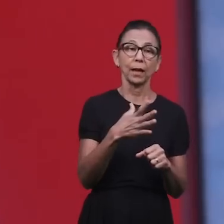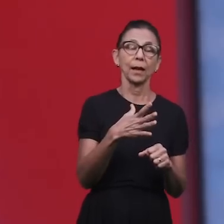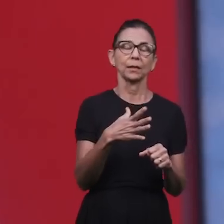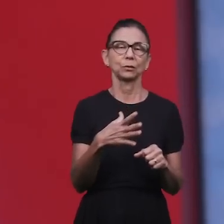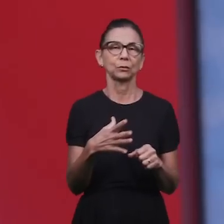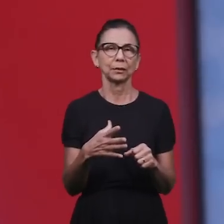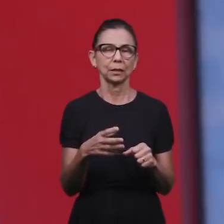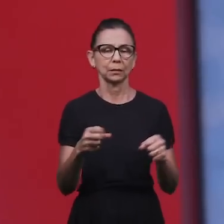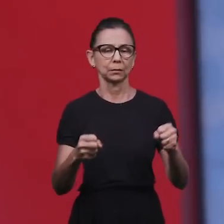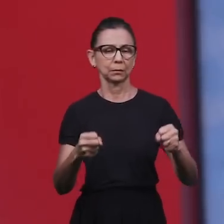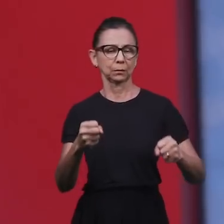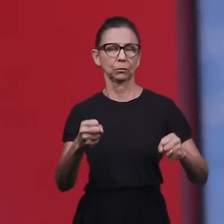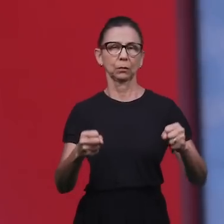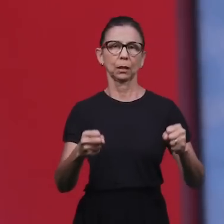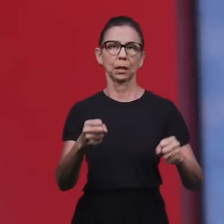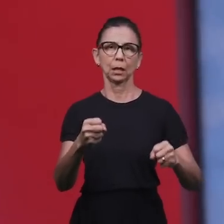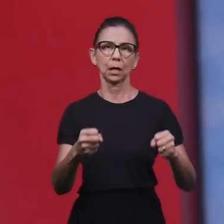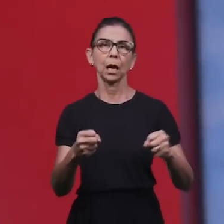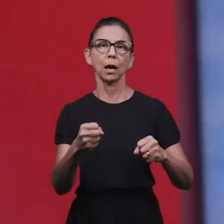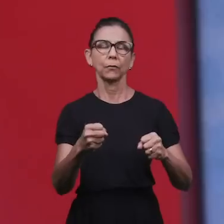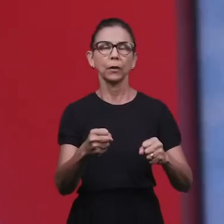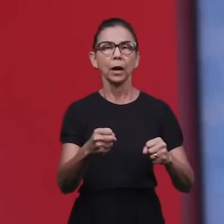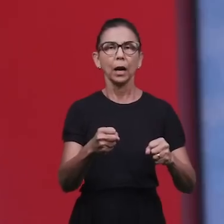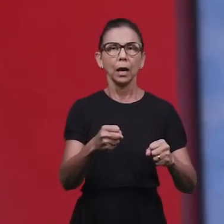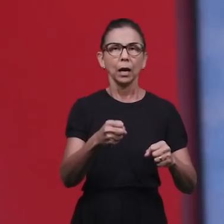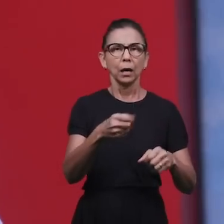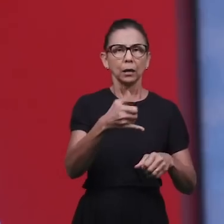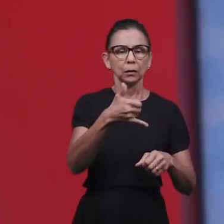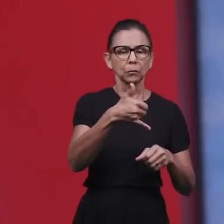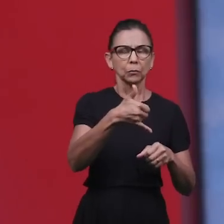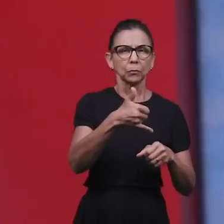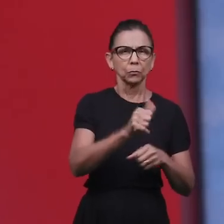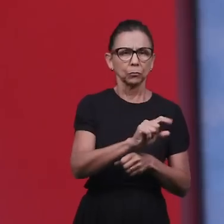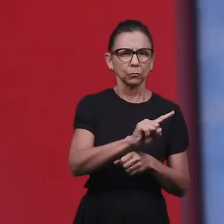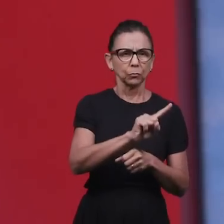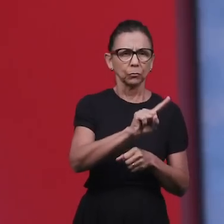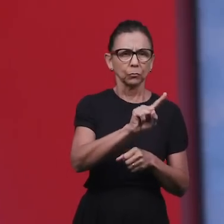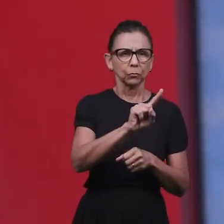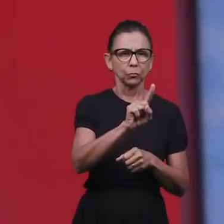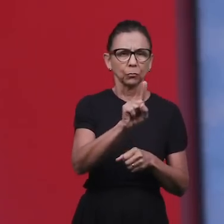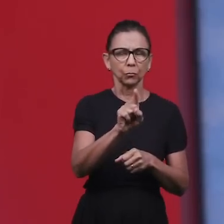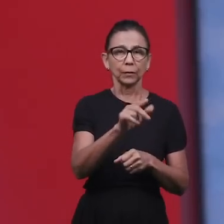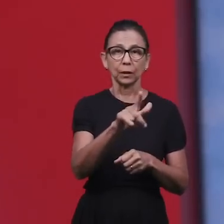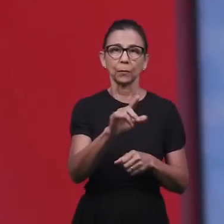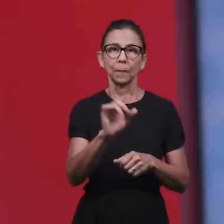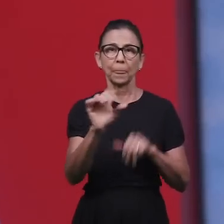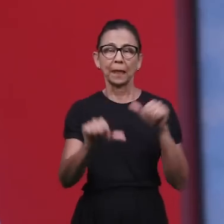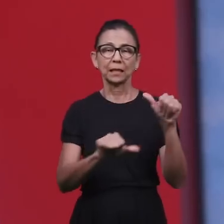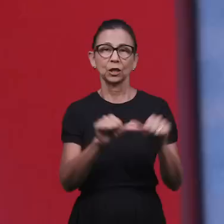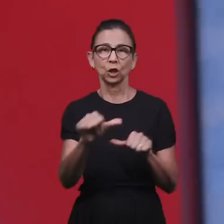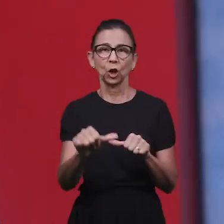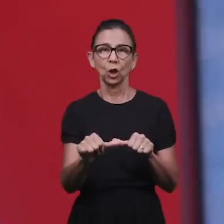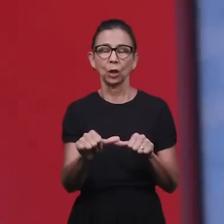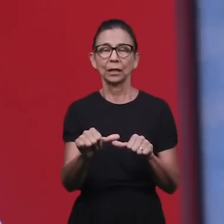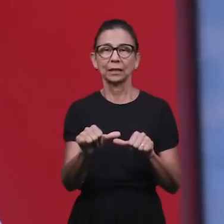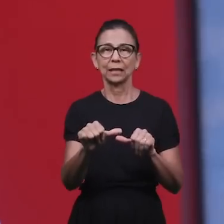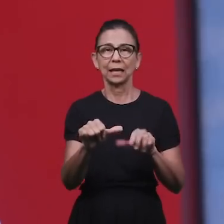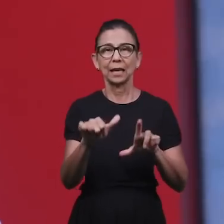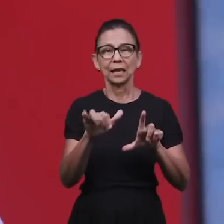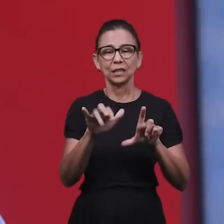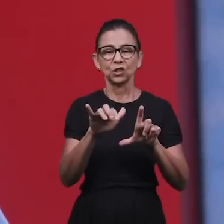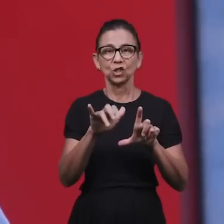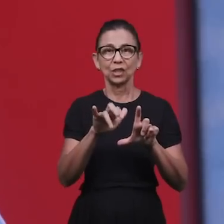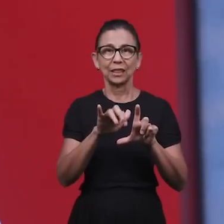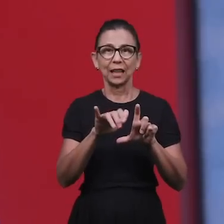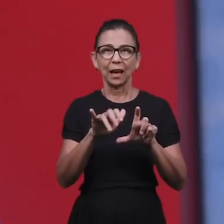de dizer para você que daqui a 500 metros vai acabar a gasolina. Esse é um, né? E você